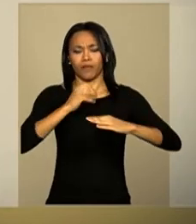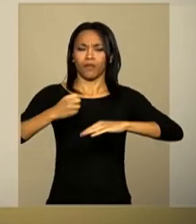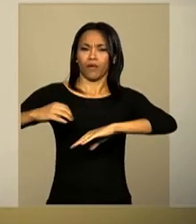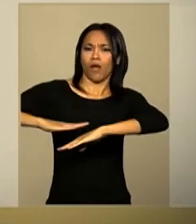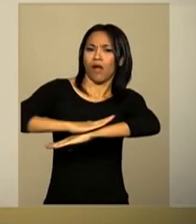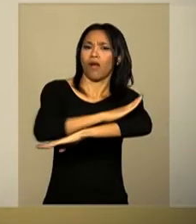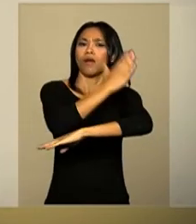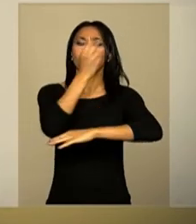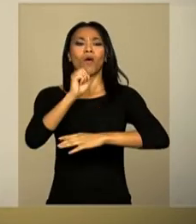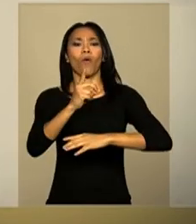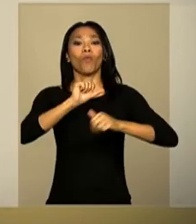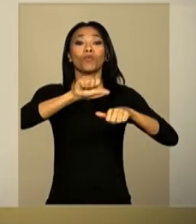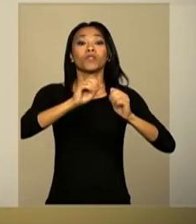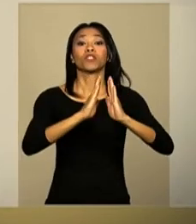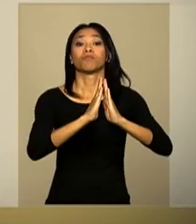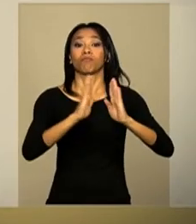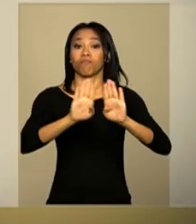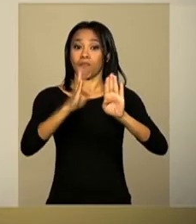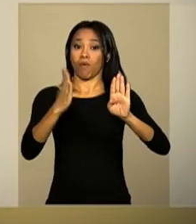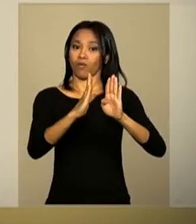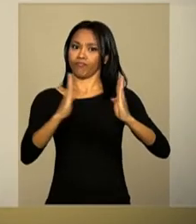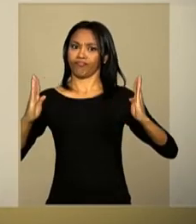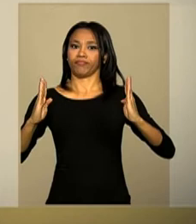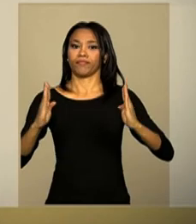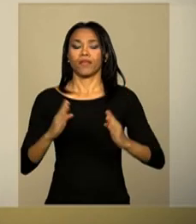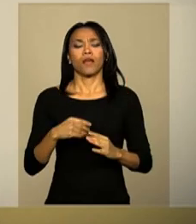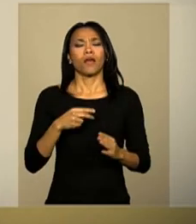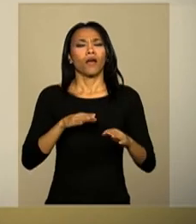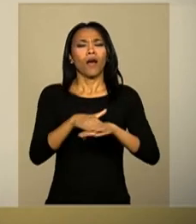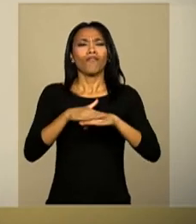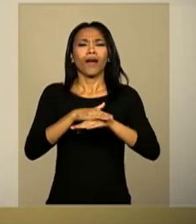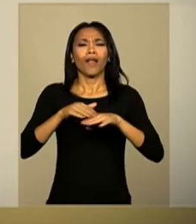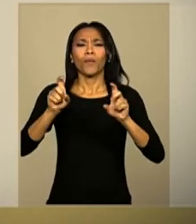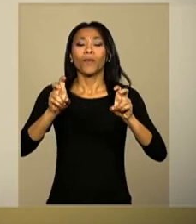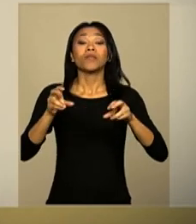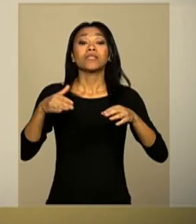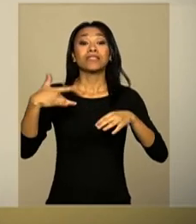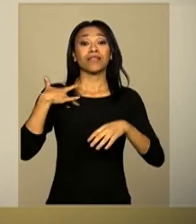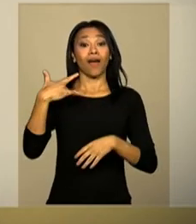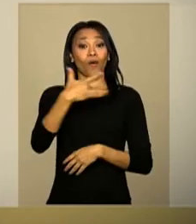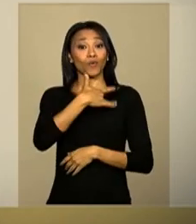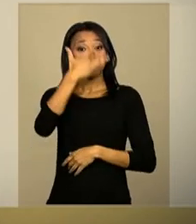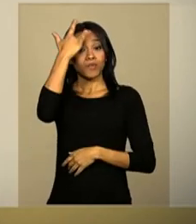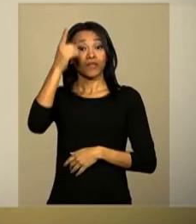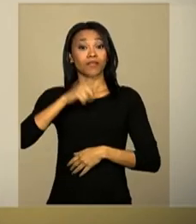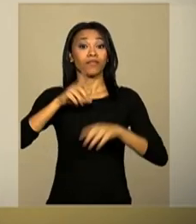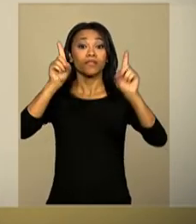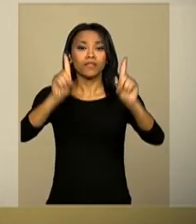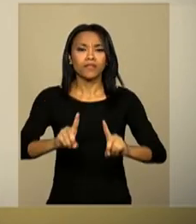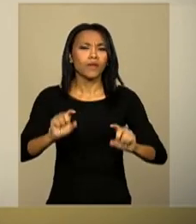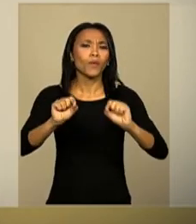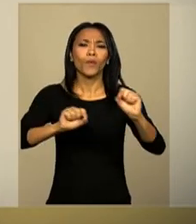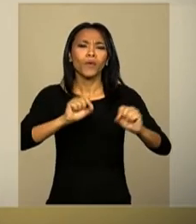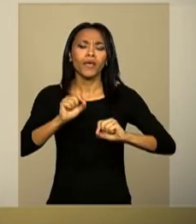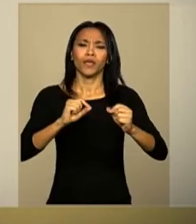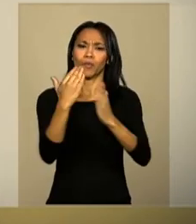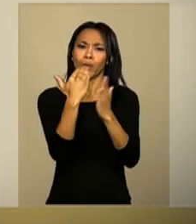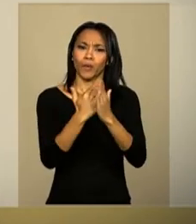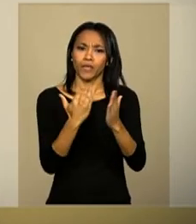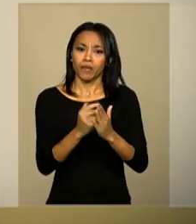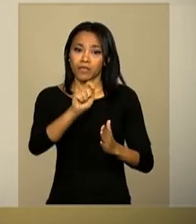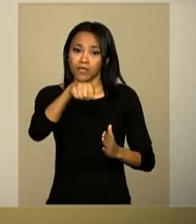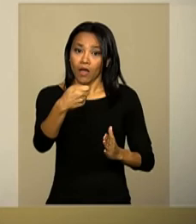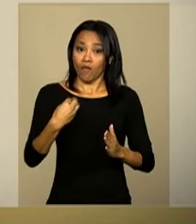de rampas ou a mudança das portas presidenta eu queria falar agora sobre a saúde das pessoas com deficiência o que o viver sem